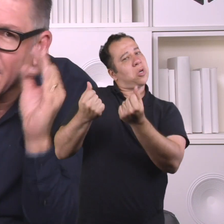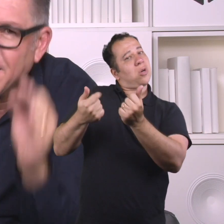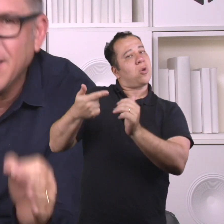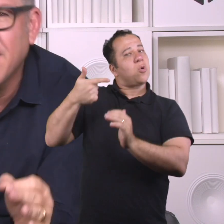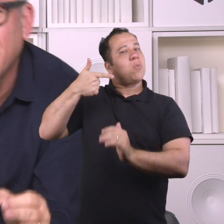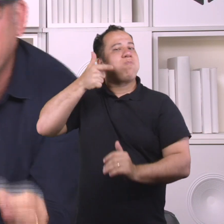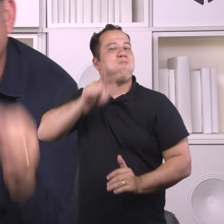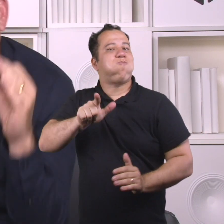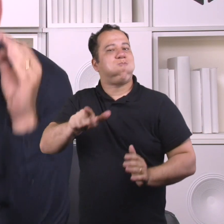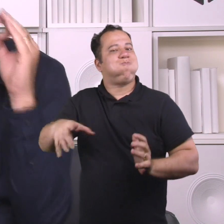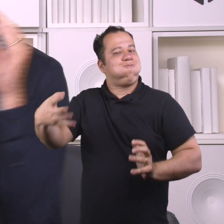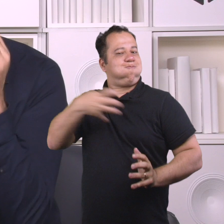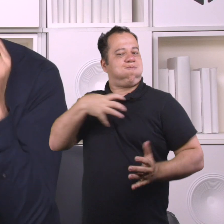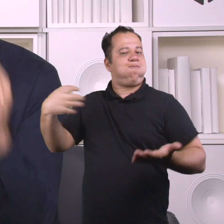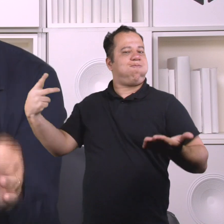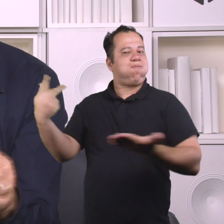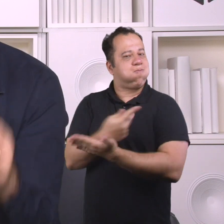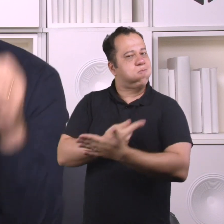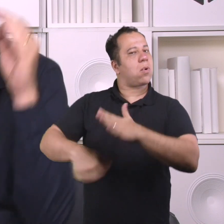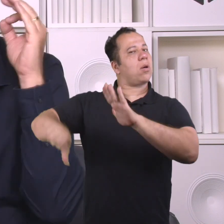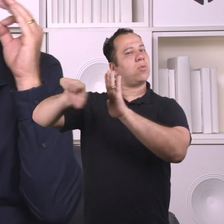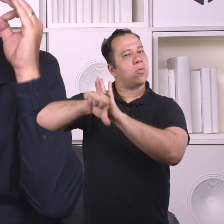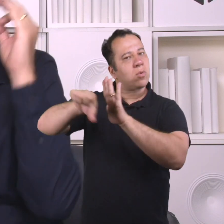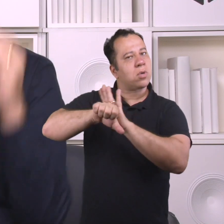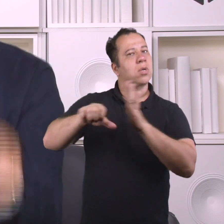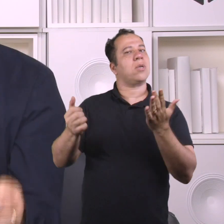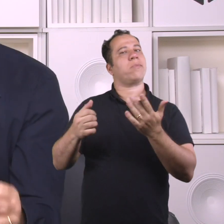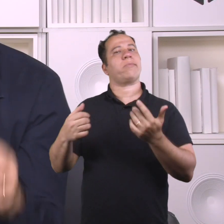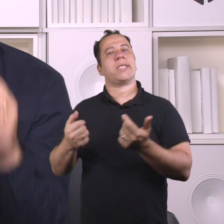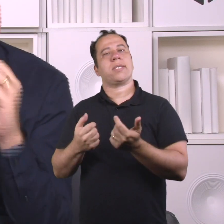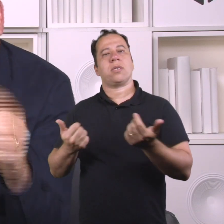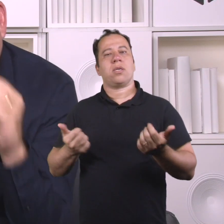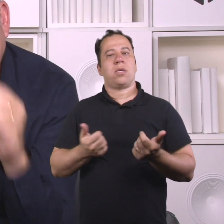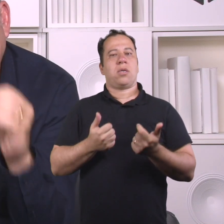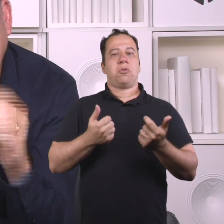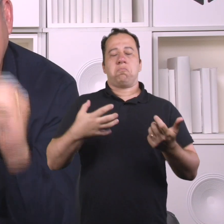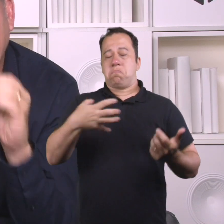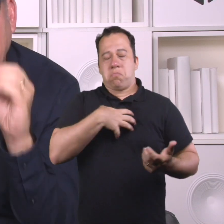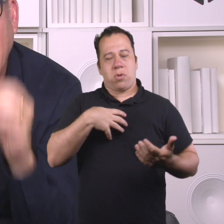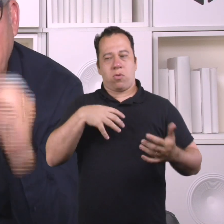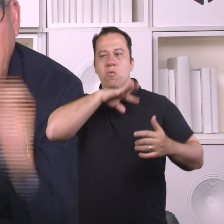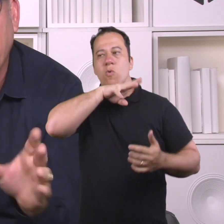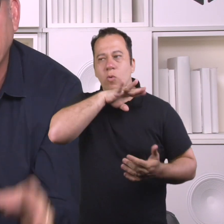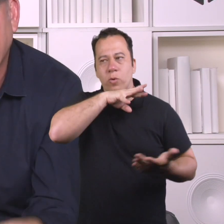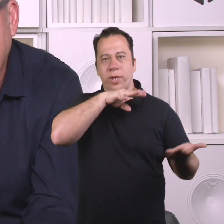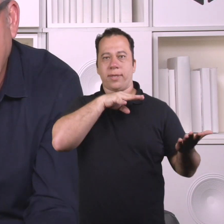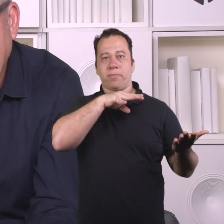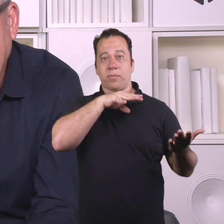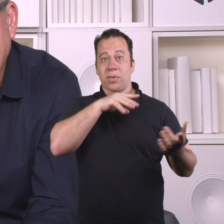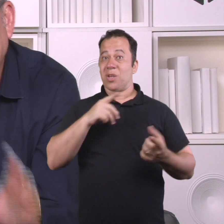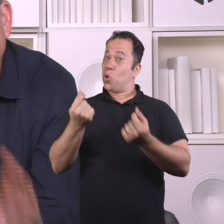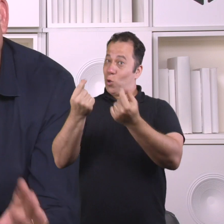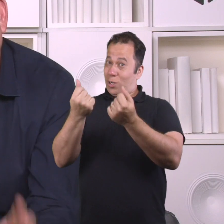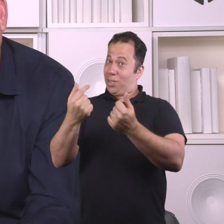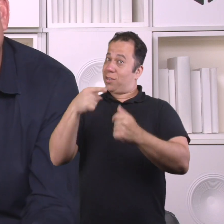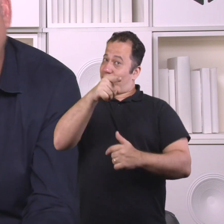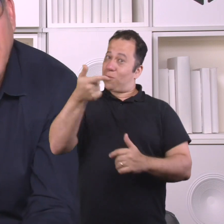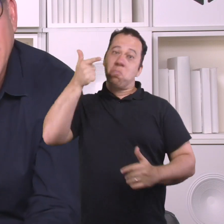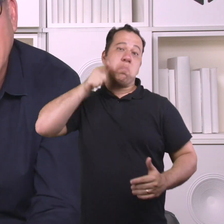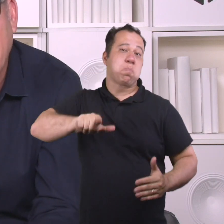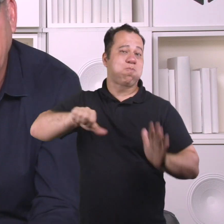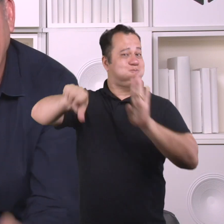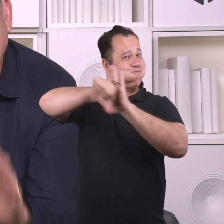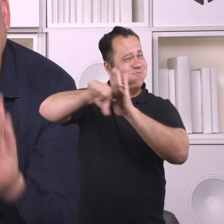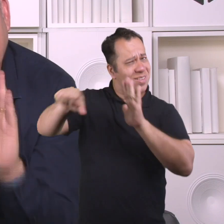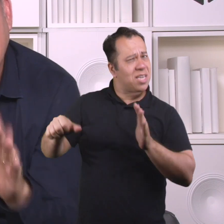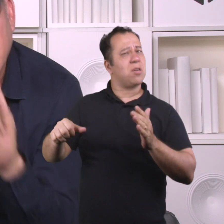na sua carteira, não deveria estar na sua conta, não deveria estar na sua bolsa. Esse dinheiro aí é mamon. Esse dinheiro aí é uma bomba